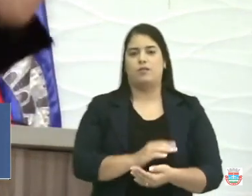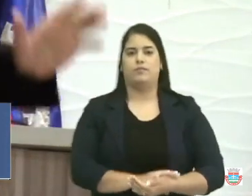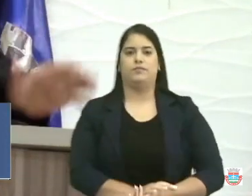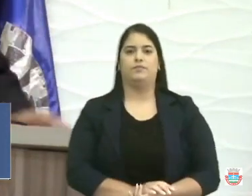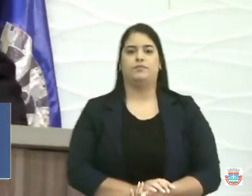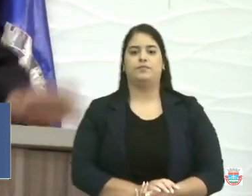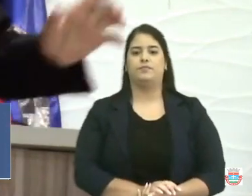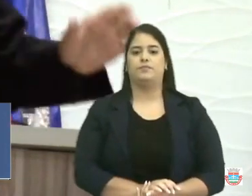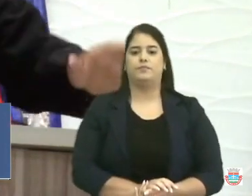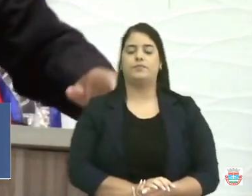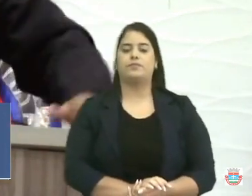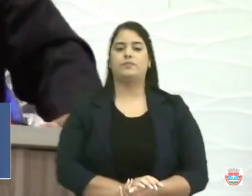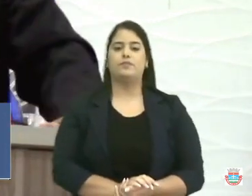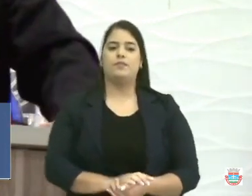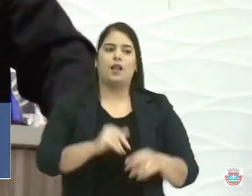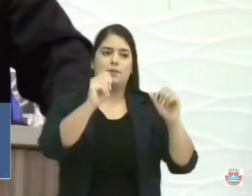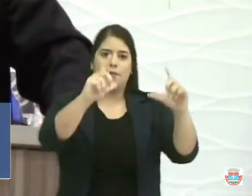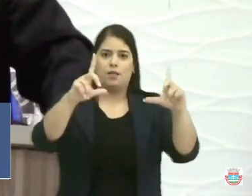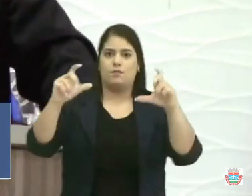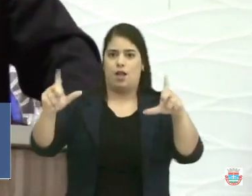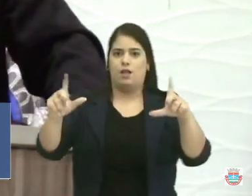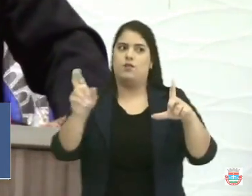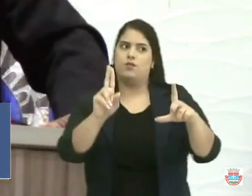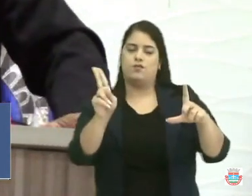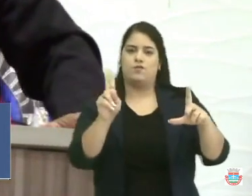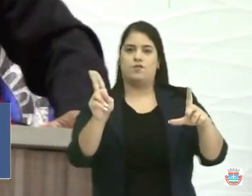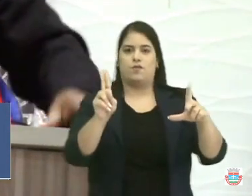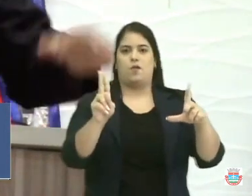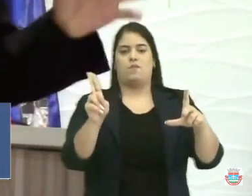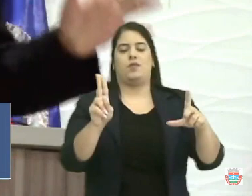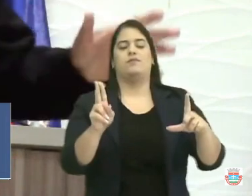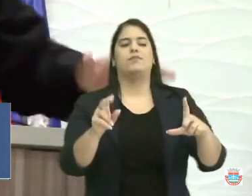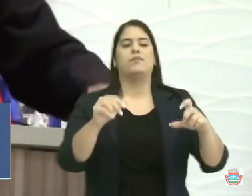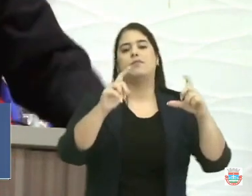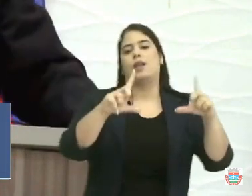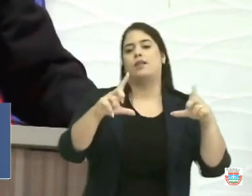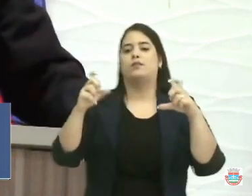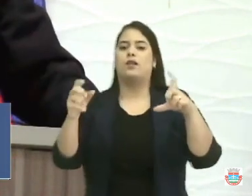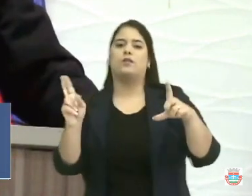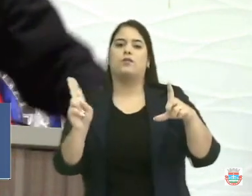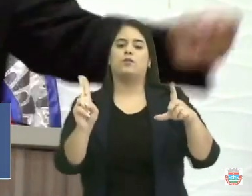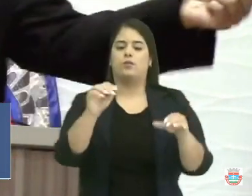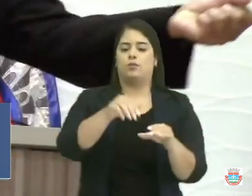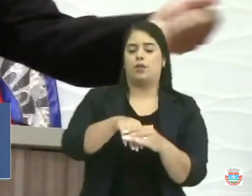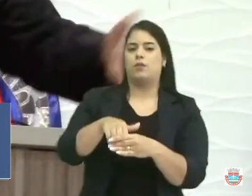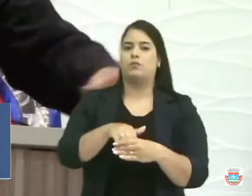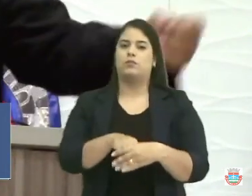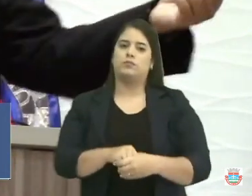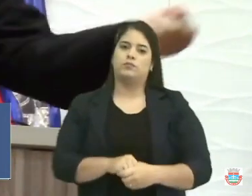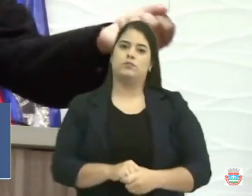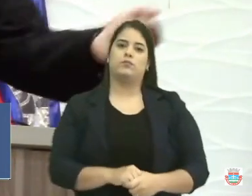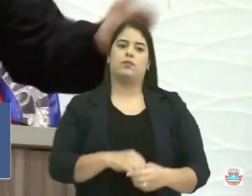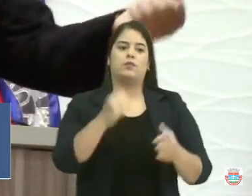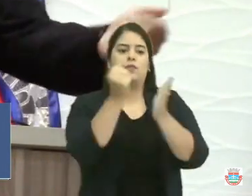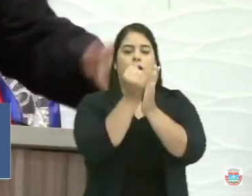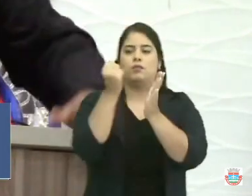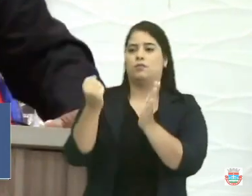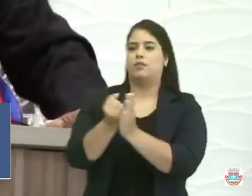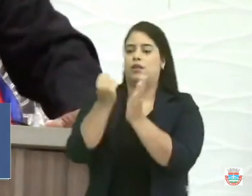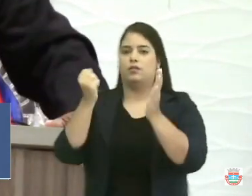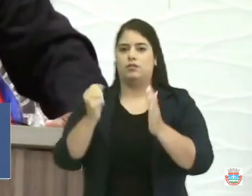Bota ele, vem aí. Aí eu lhe dou. Eu quero a casa de areia, bota ele, vem aí. Carimbando o povo, que nem jumento ruim,